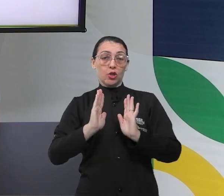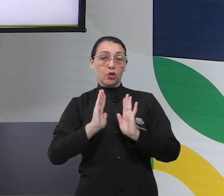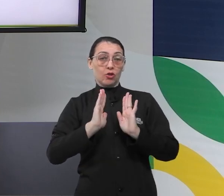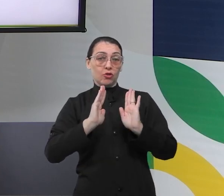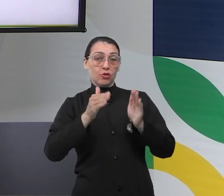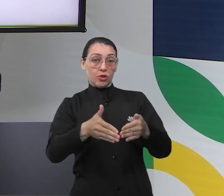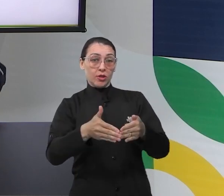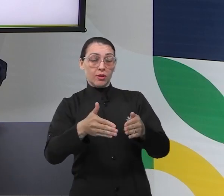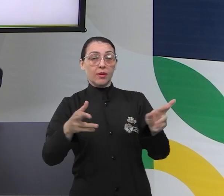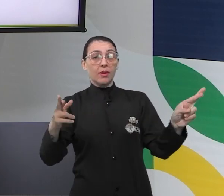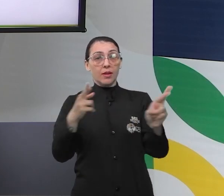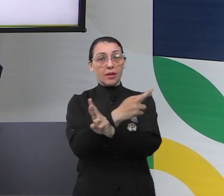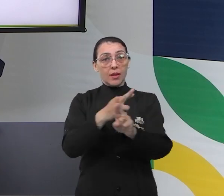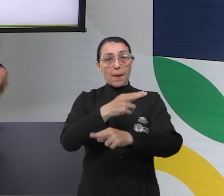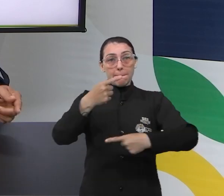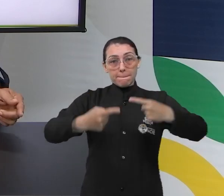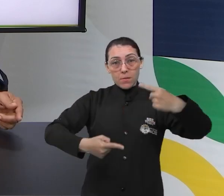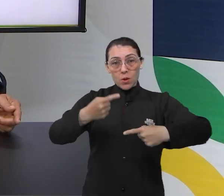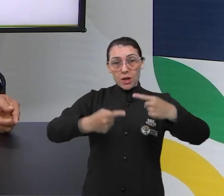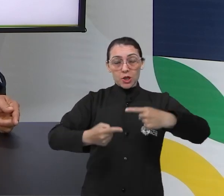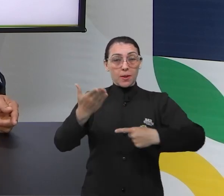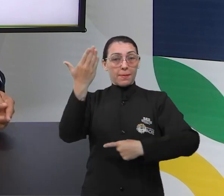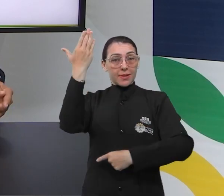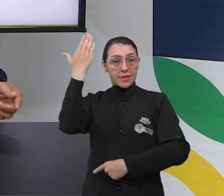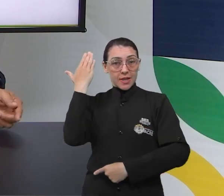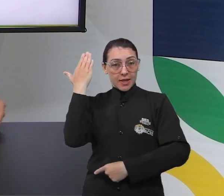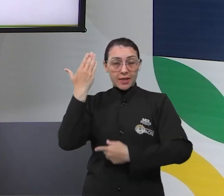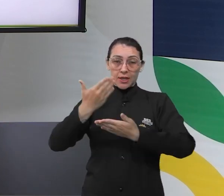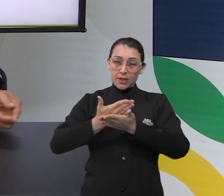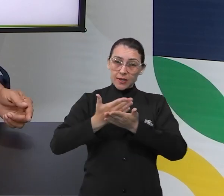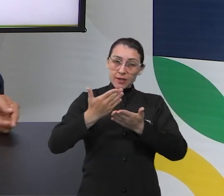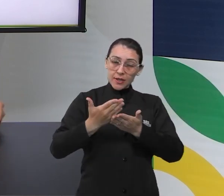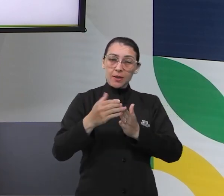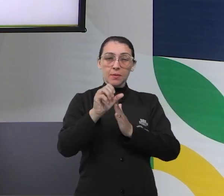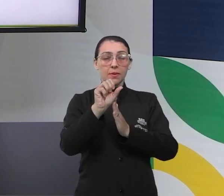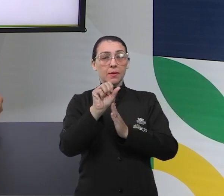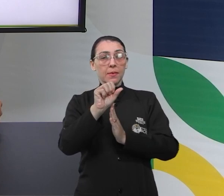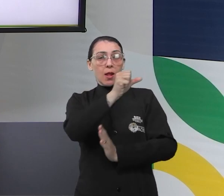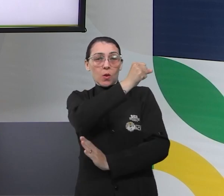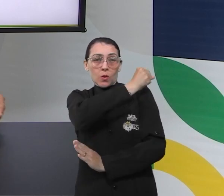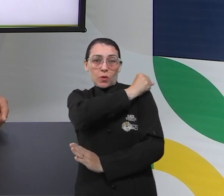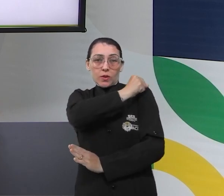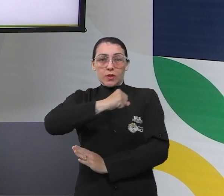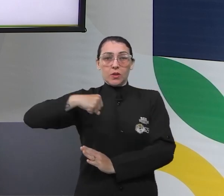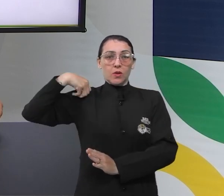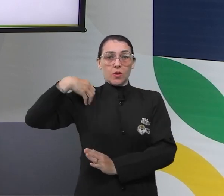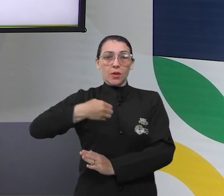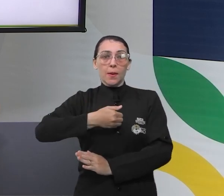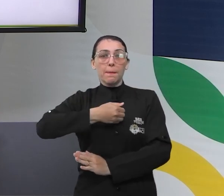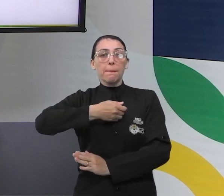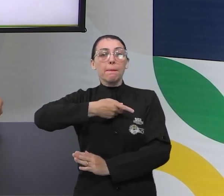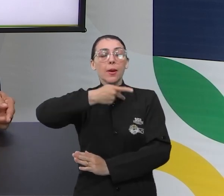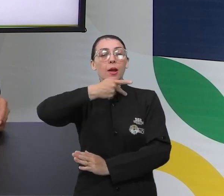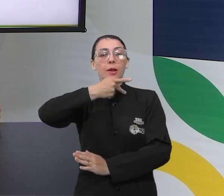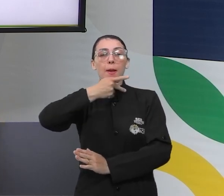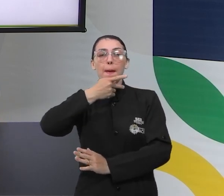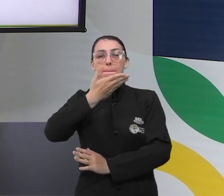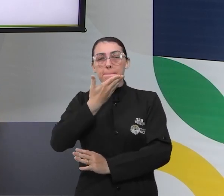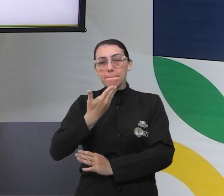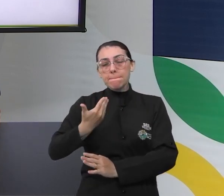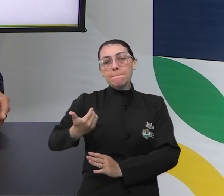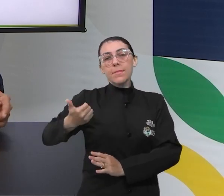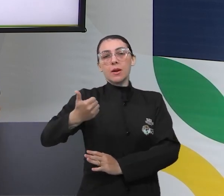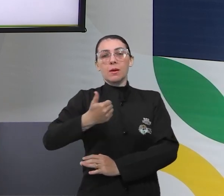diretamente relacionado com a política clássica, iniciada lá pelo Sócrates, o Platão e aprimorada, digamos